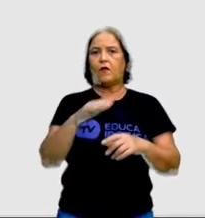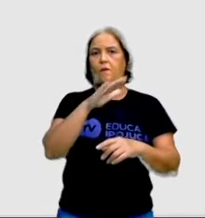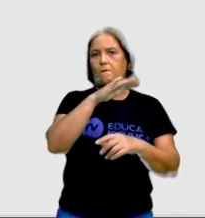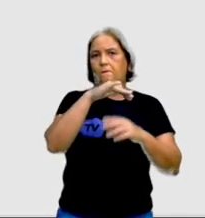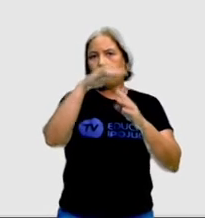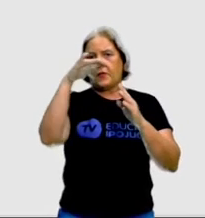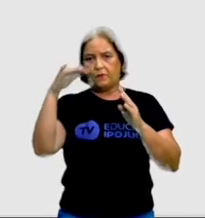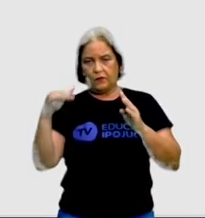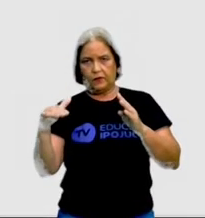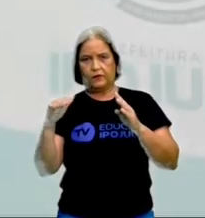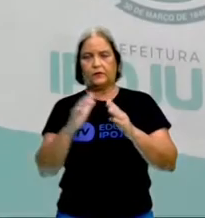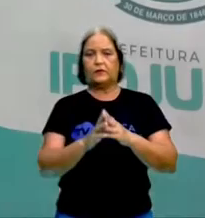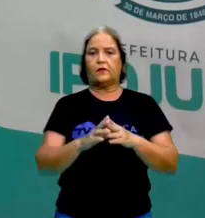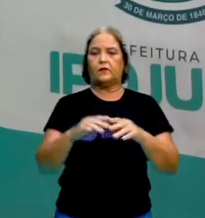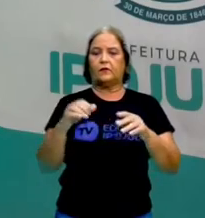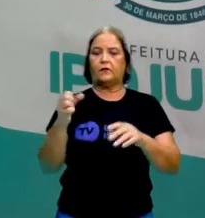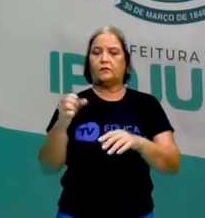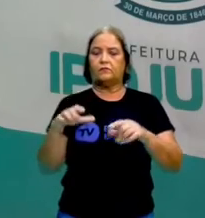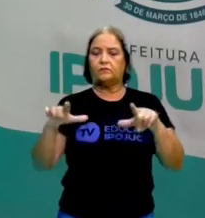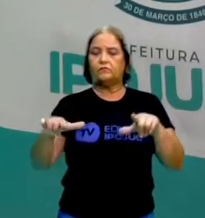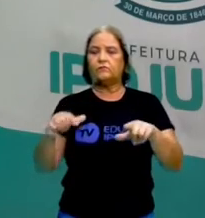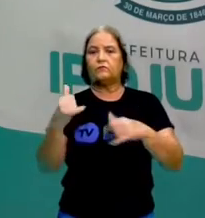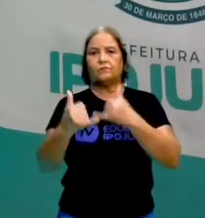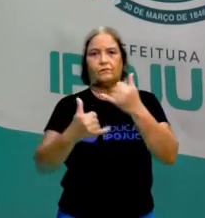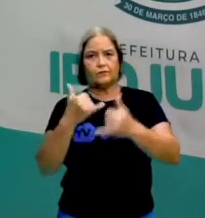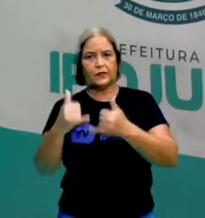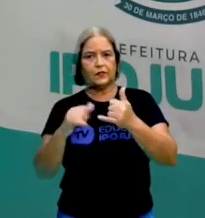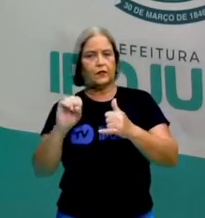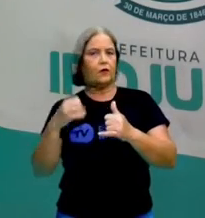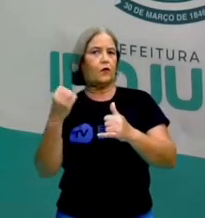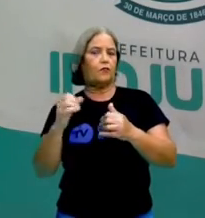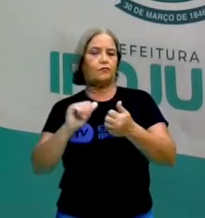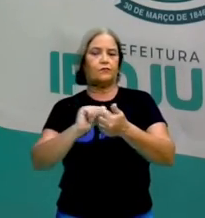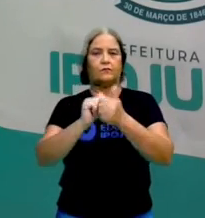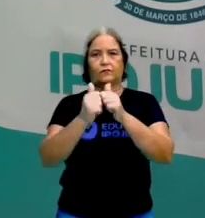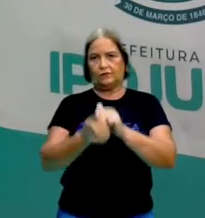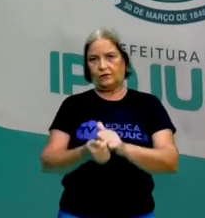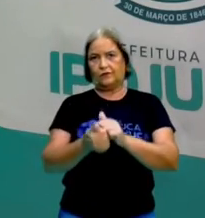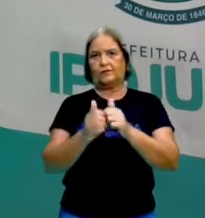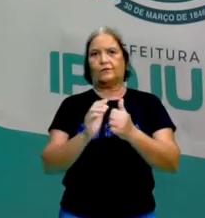pátio ou quadra esportiva.